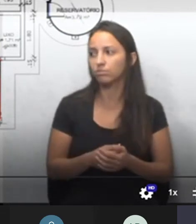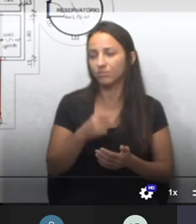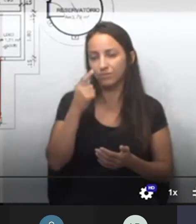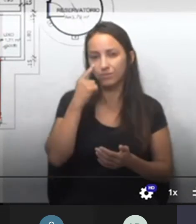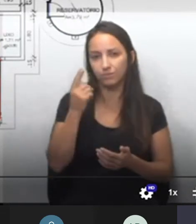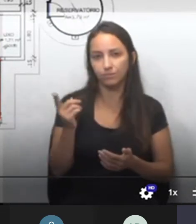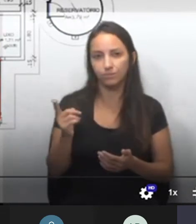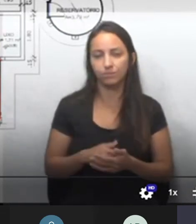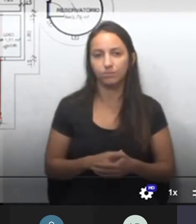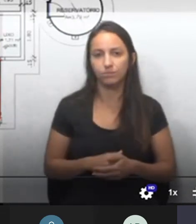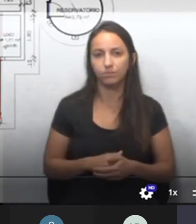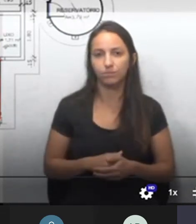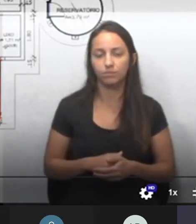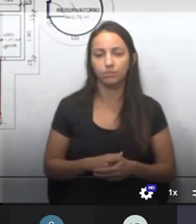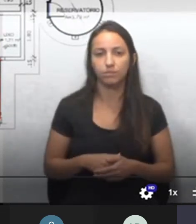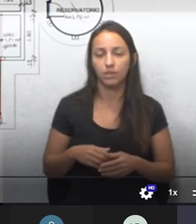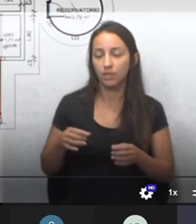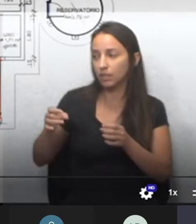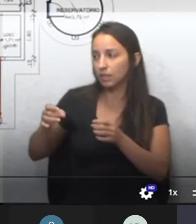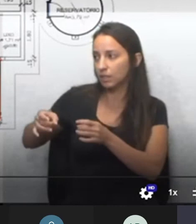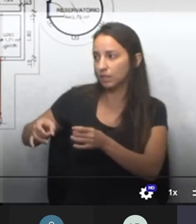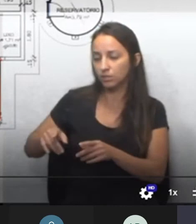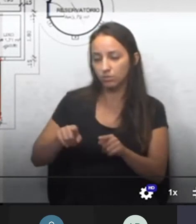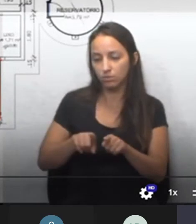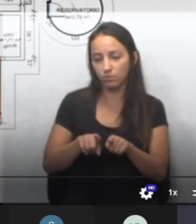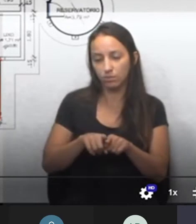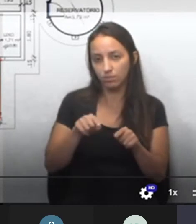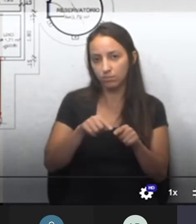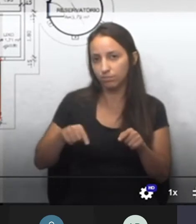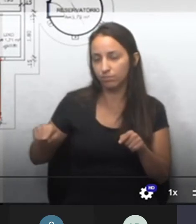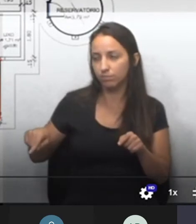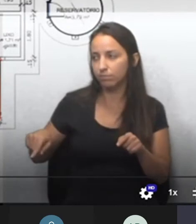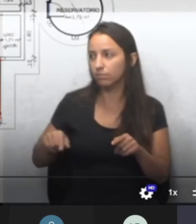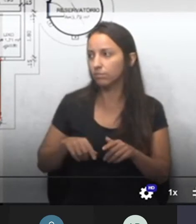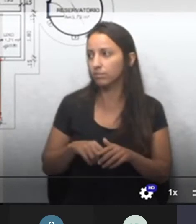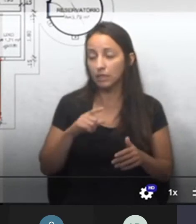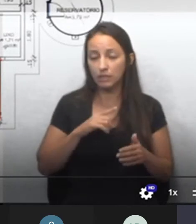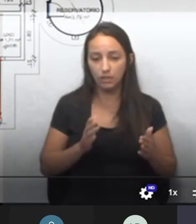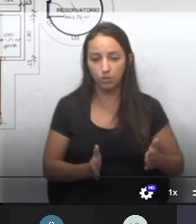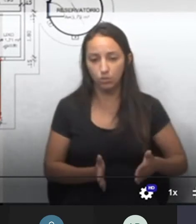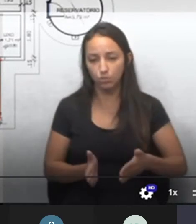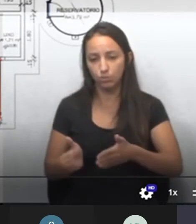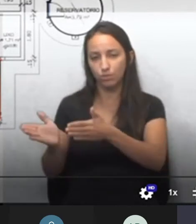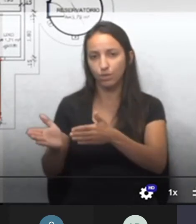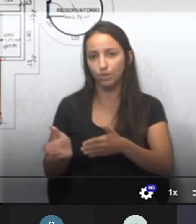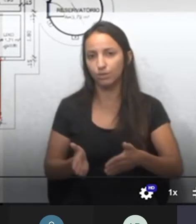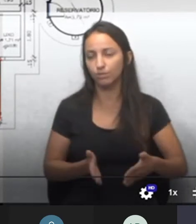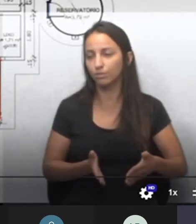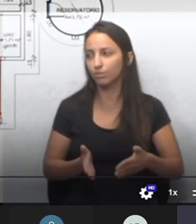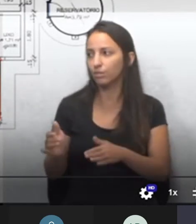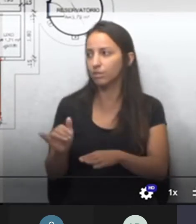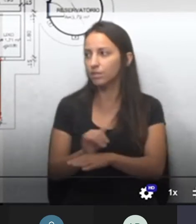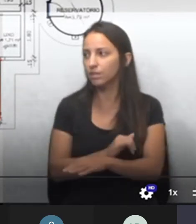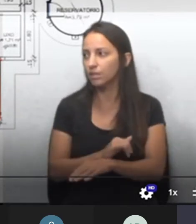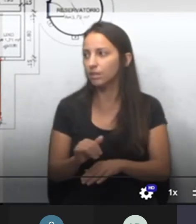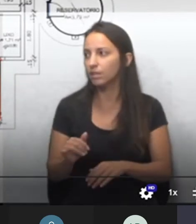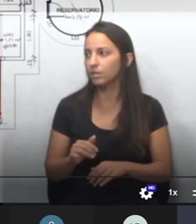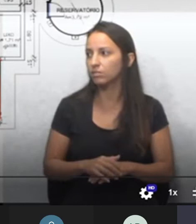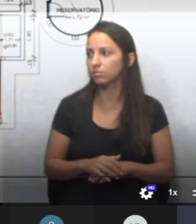tá certo? Lixo também sai. Tem um corredor estratégico aqui,